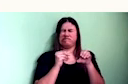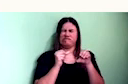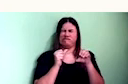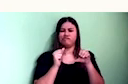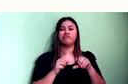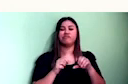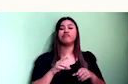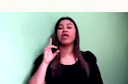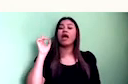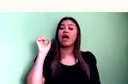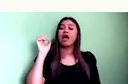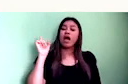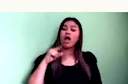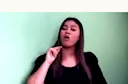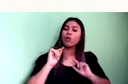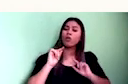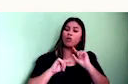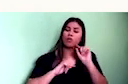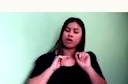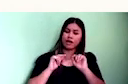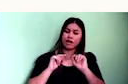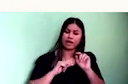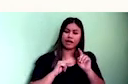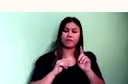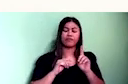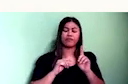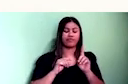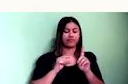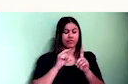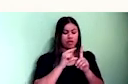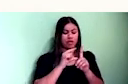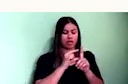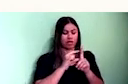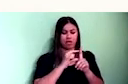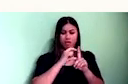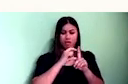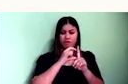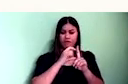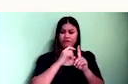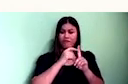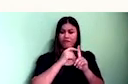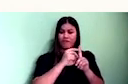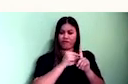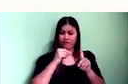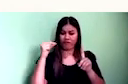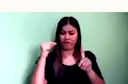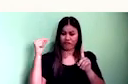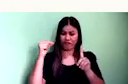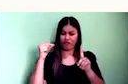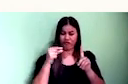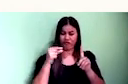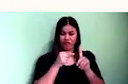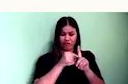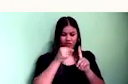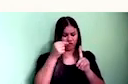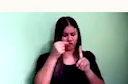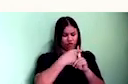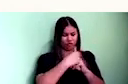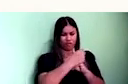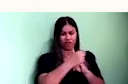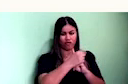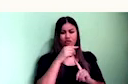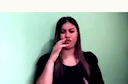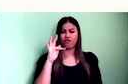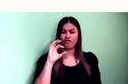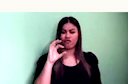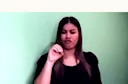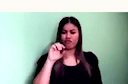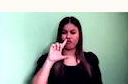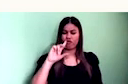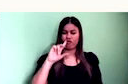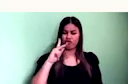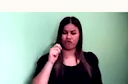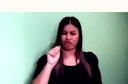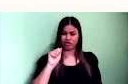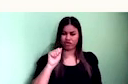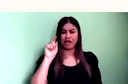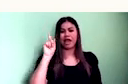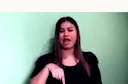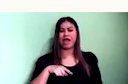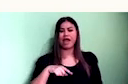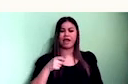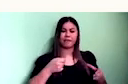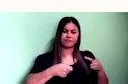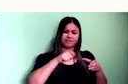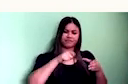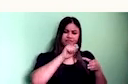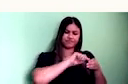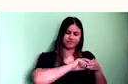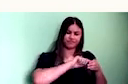a gente usa as folhas, tá? Por infusão também, e a medida é 1 colher de sopa numa xícara de chá, tá? E pode